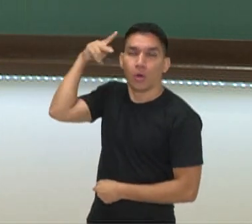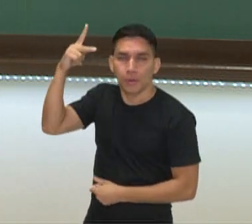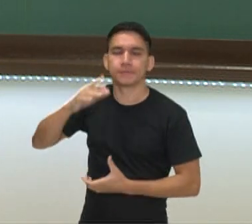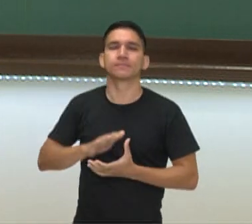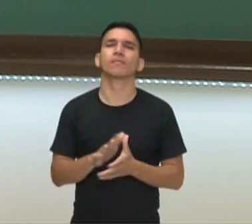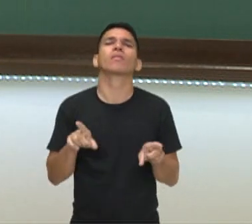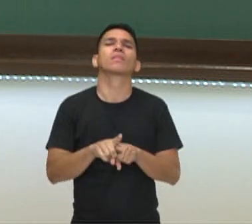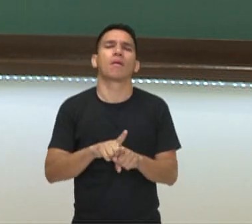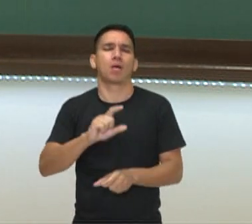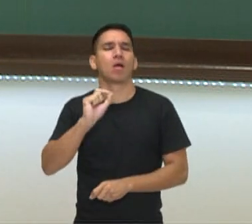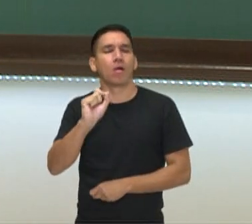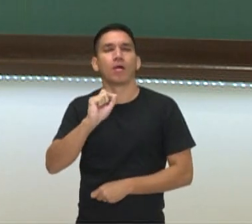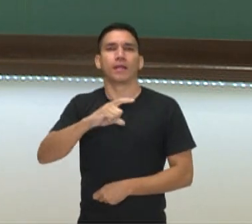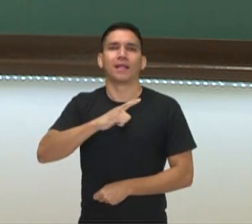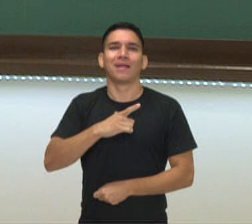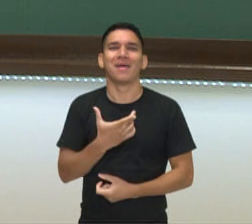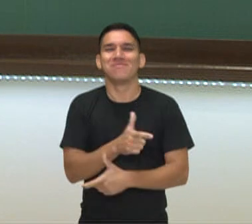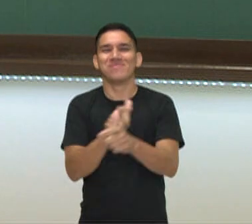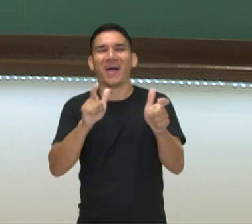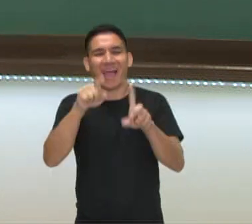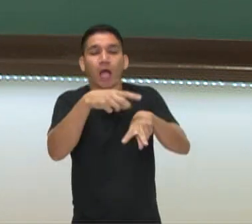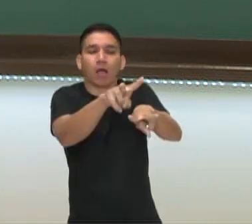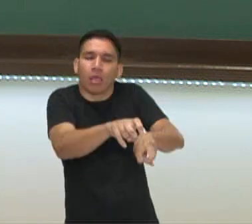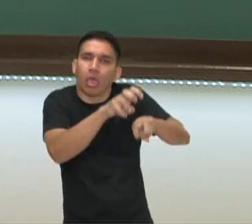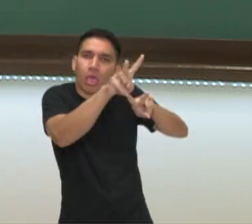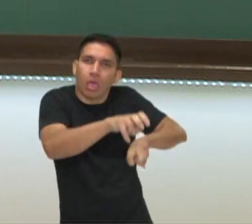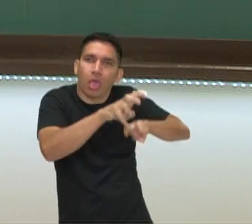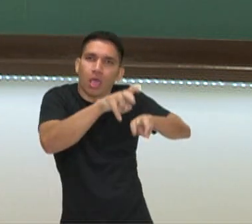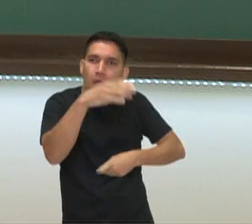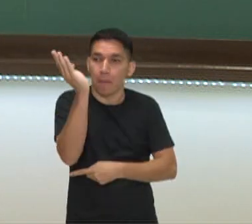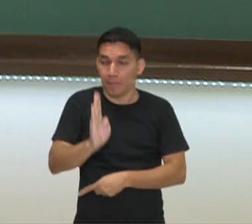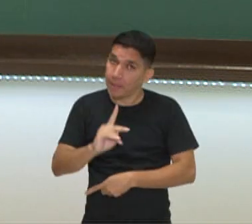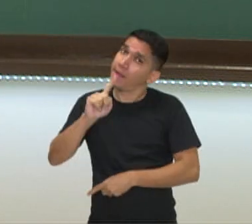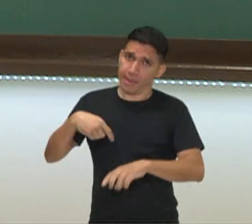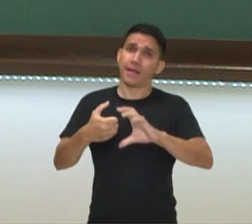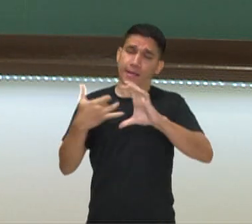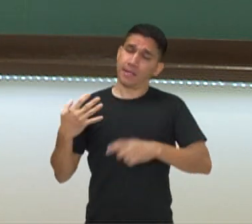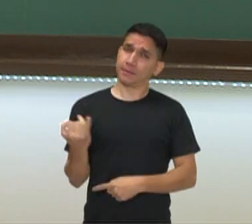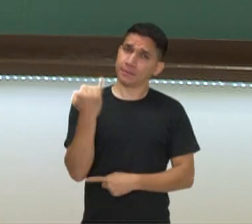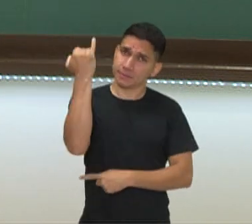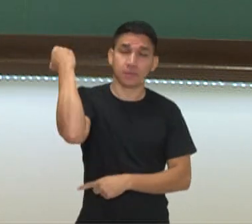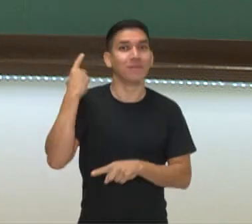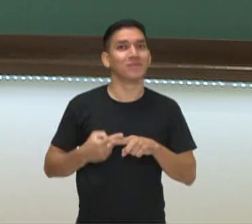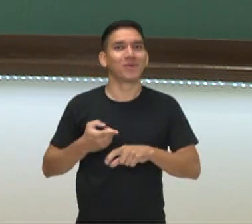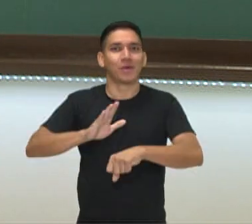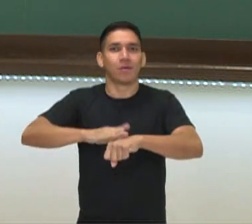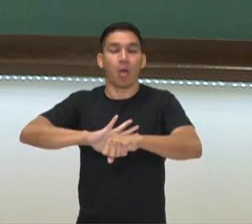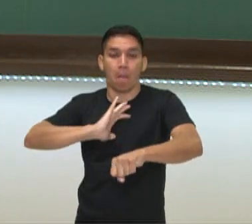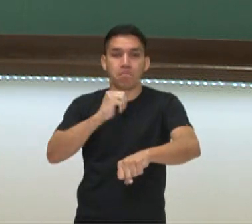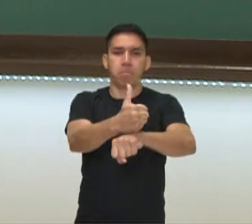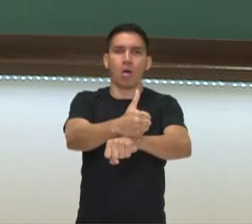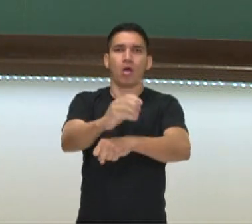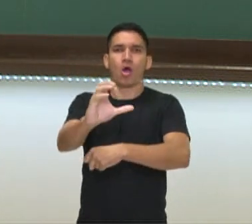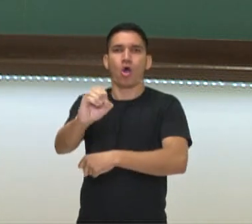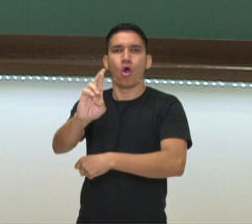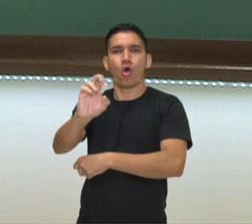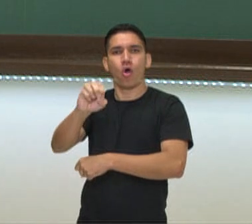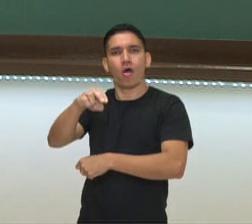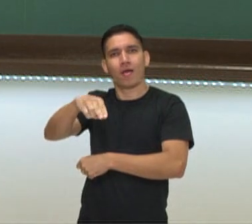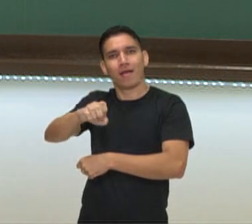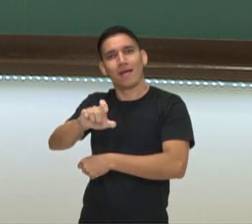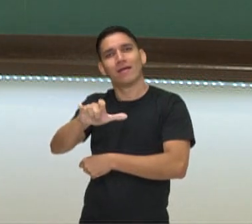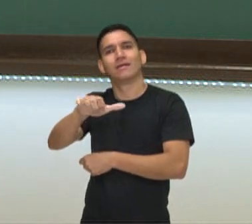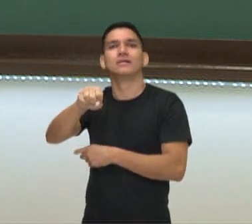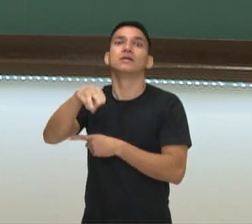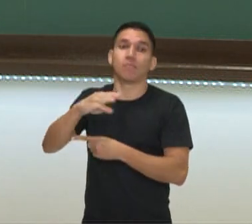ainda uma questão muito rural no Brasil. Então essa é uma característica importante, né? Porque o coronelismo parte desse princípio